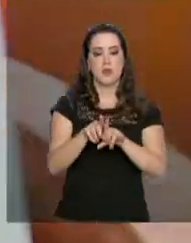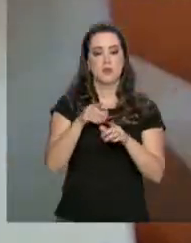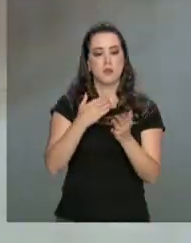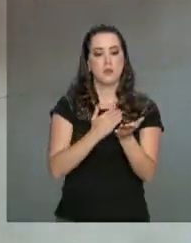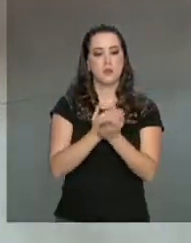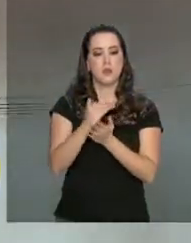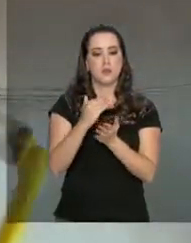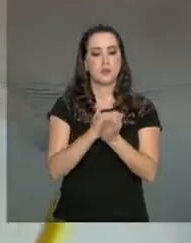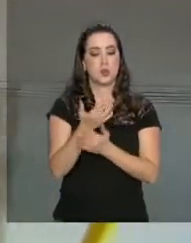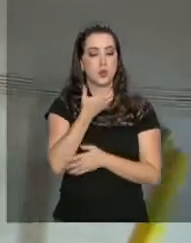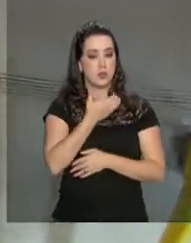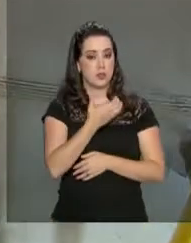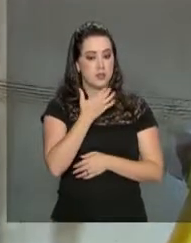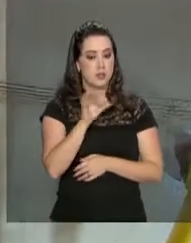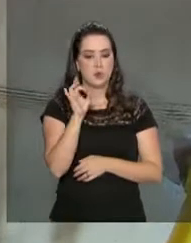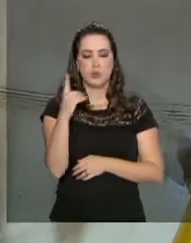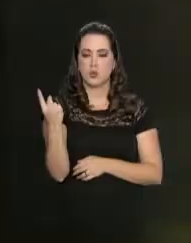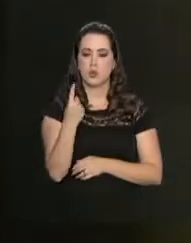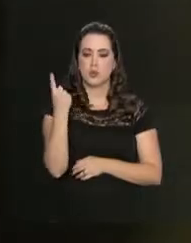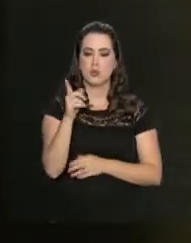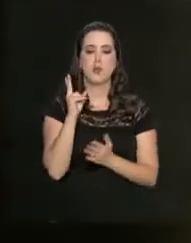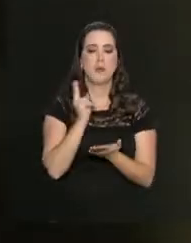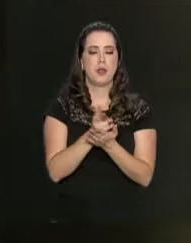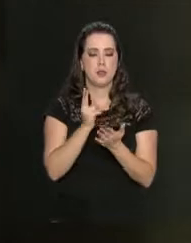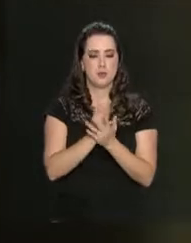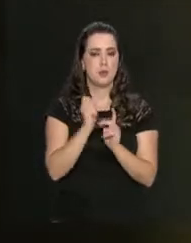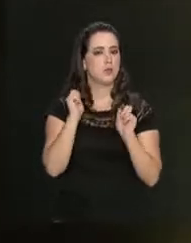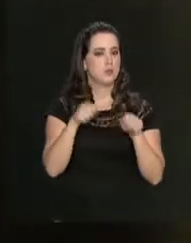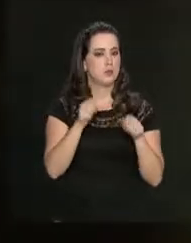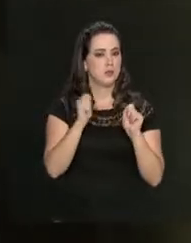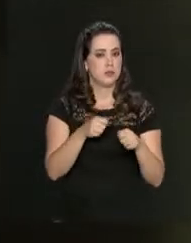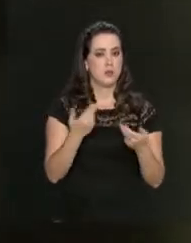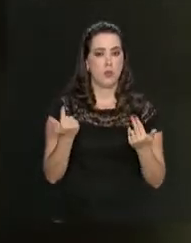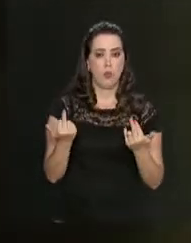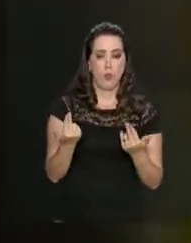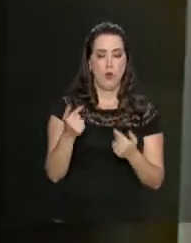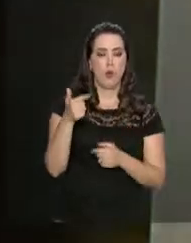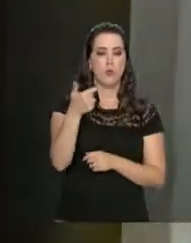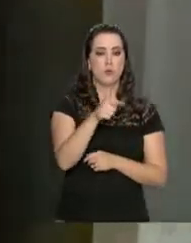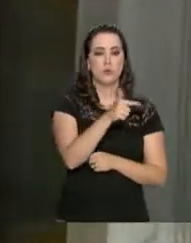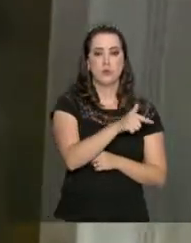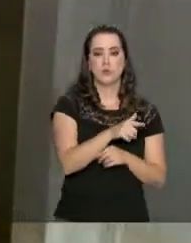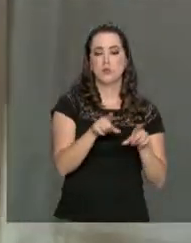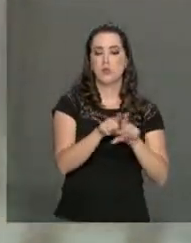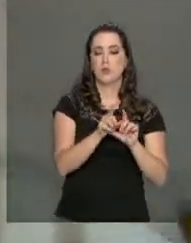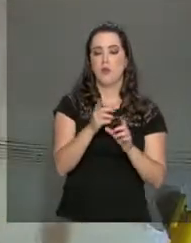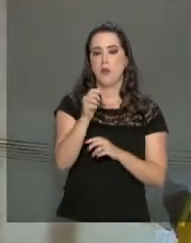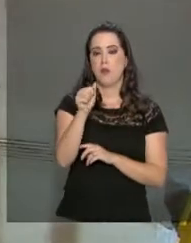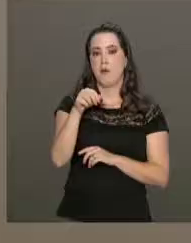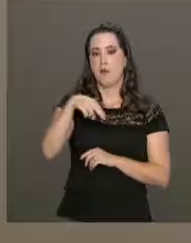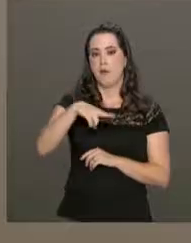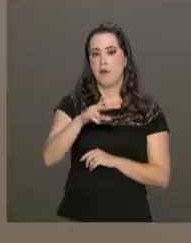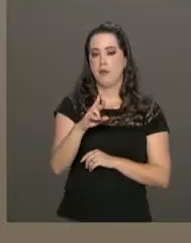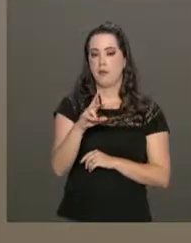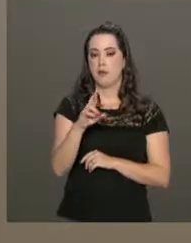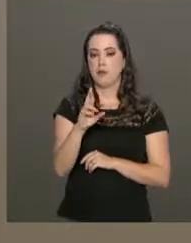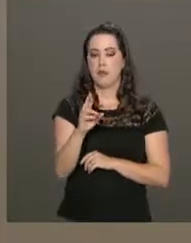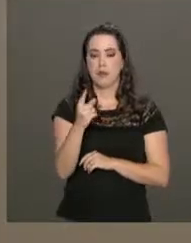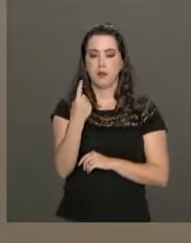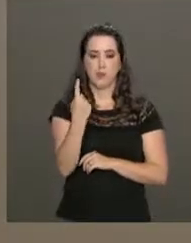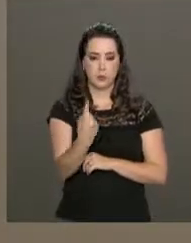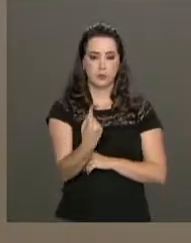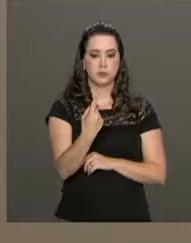começou a funcionar em dezembro e sozinha tem a mesma capacidade de produção de energia da usina de Angra 1, por exemplo. Nossa